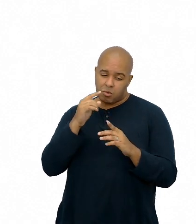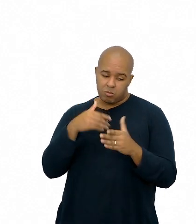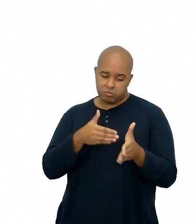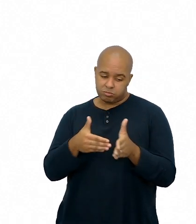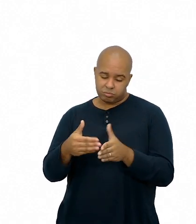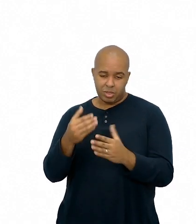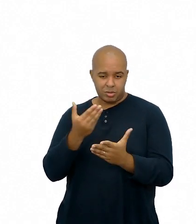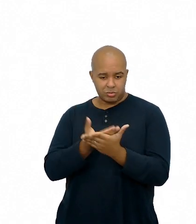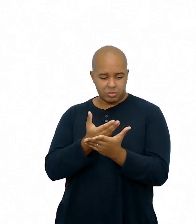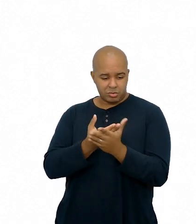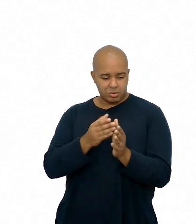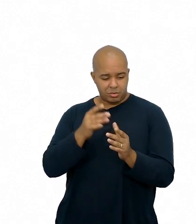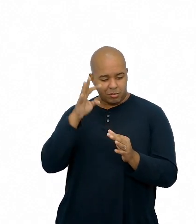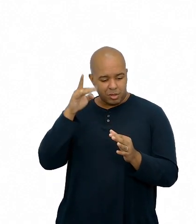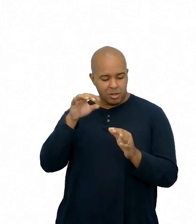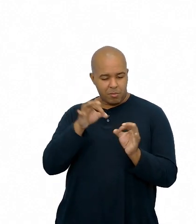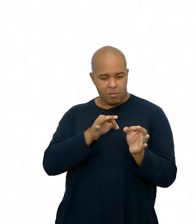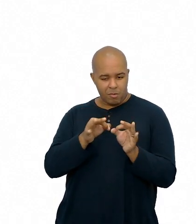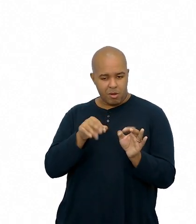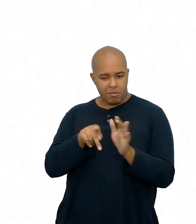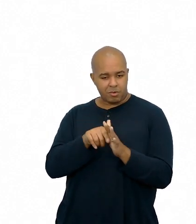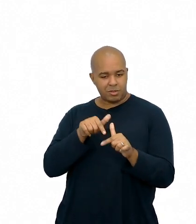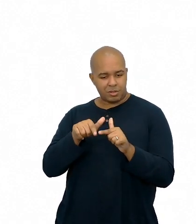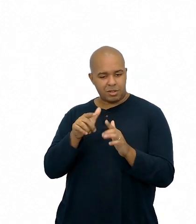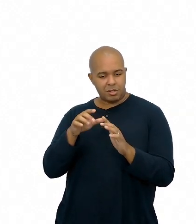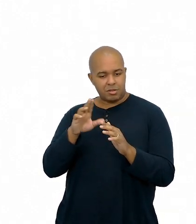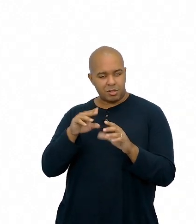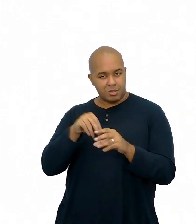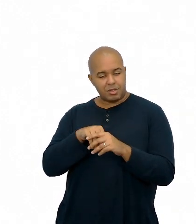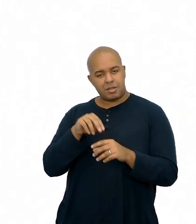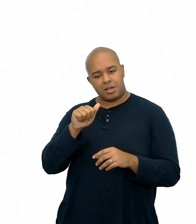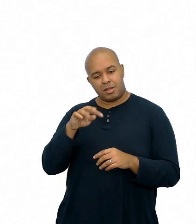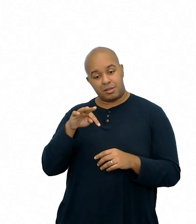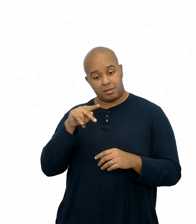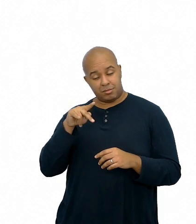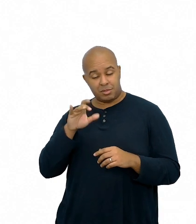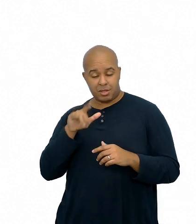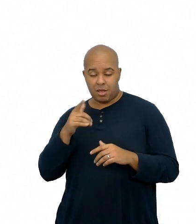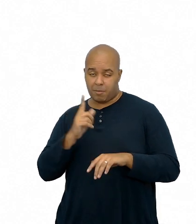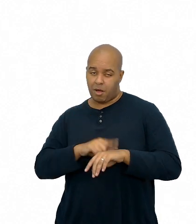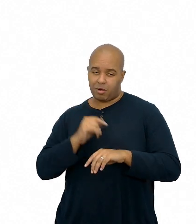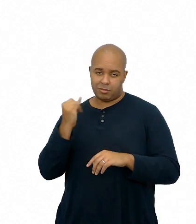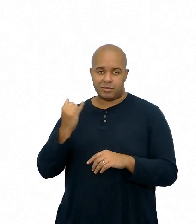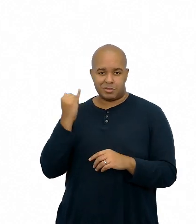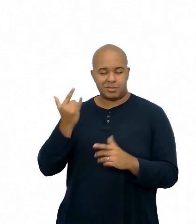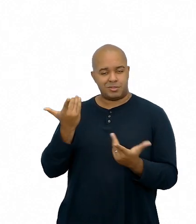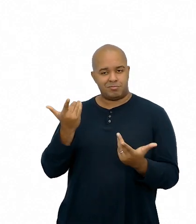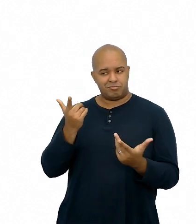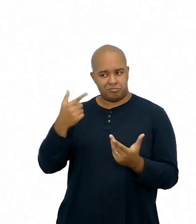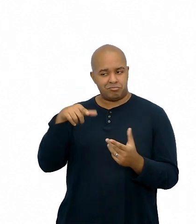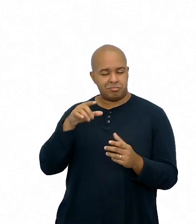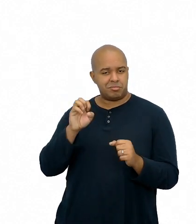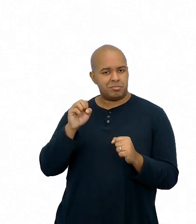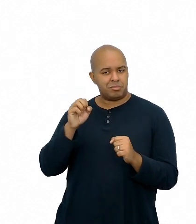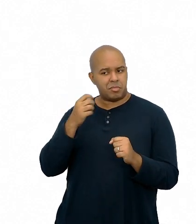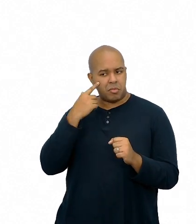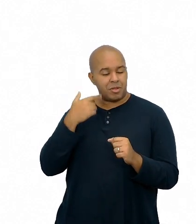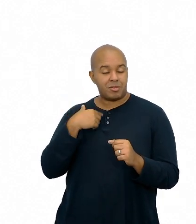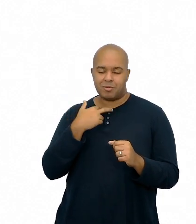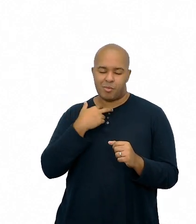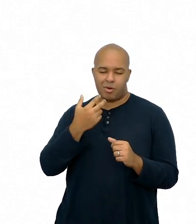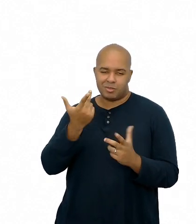e de planejamento para o trabalho na ATPC, que é um momento tão importante aí, que vocês não